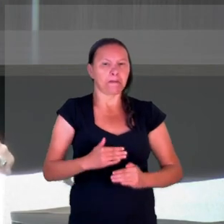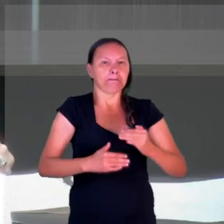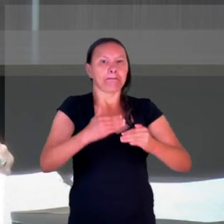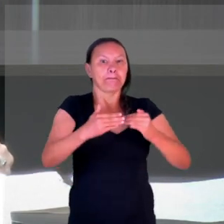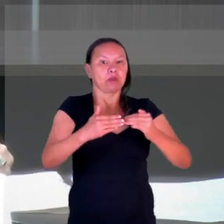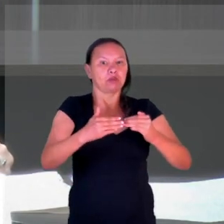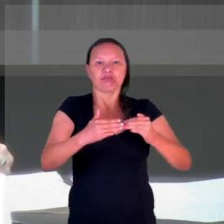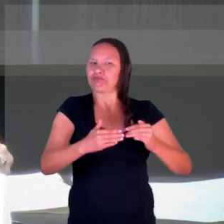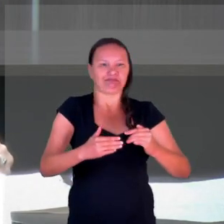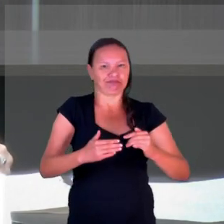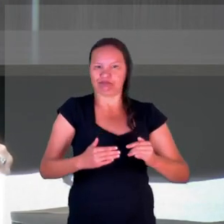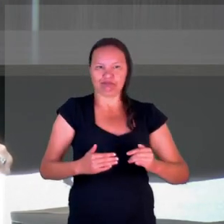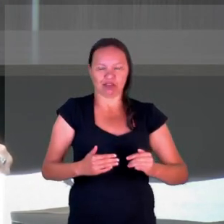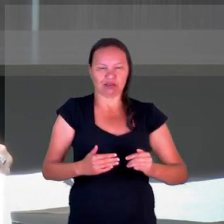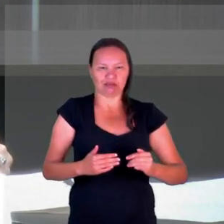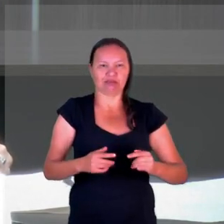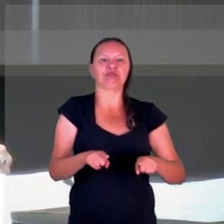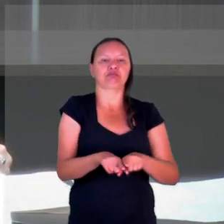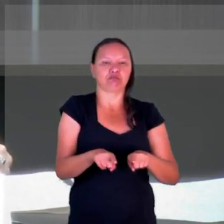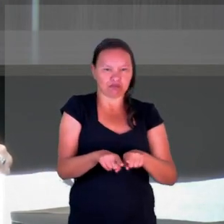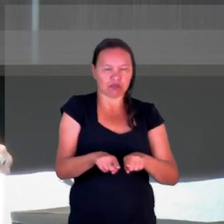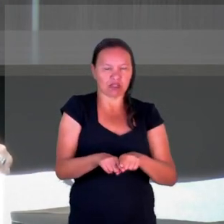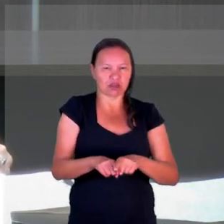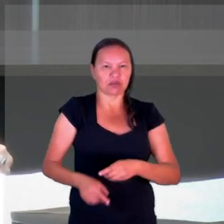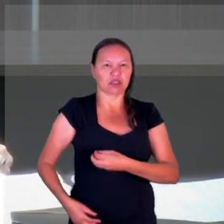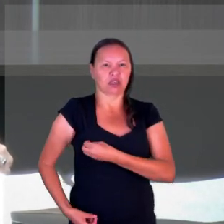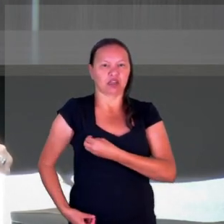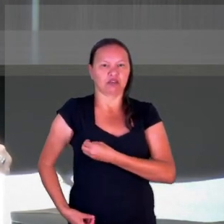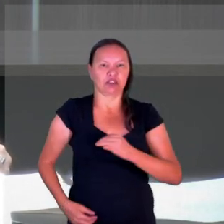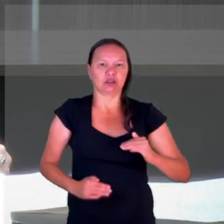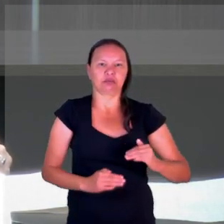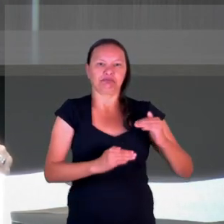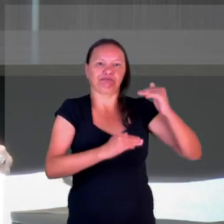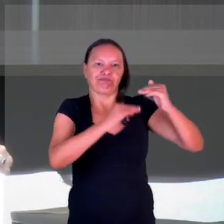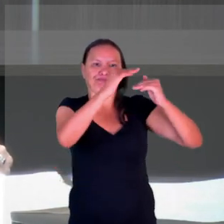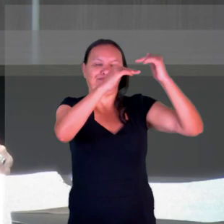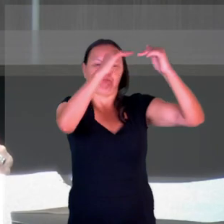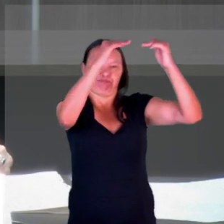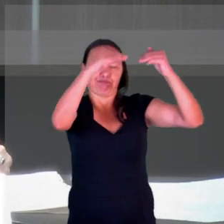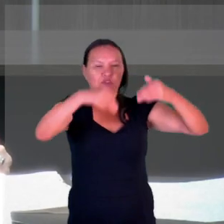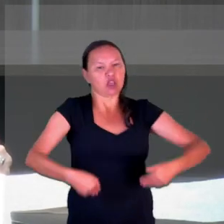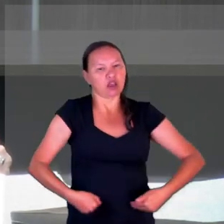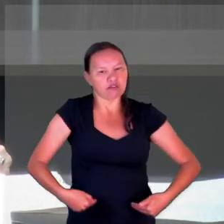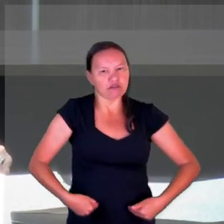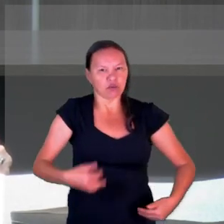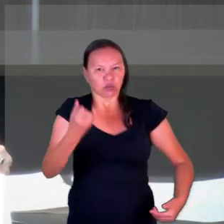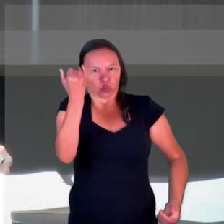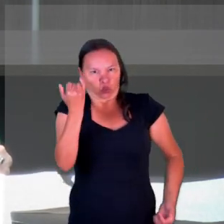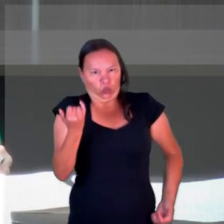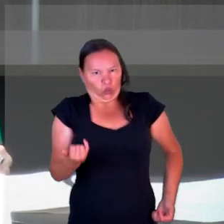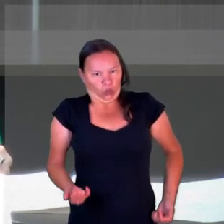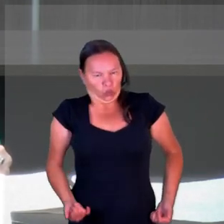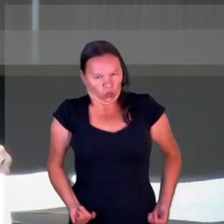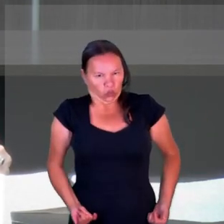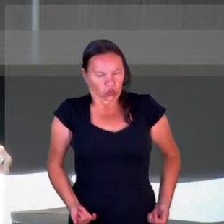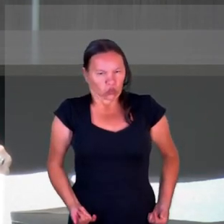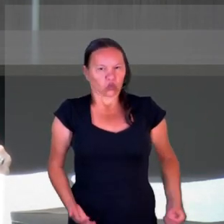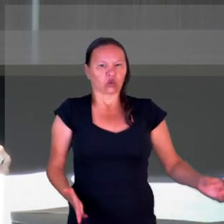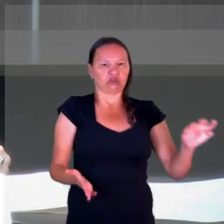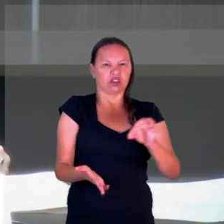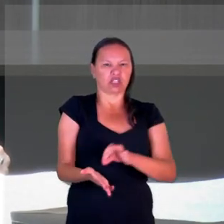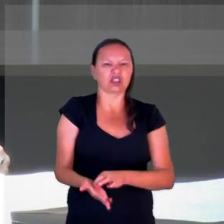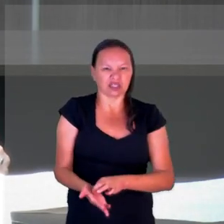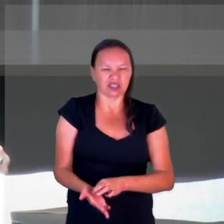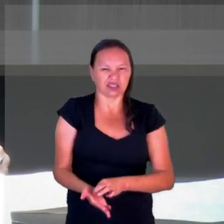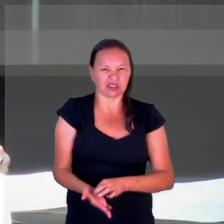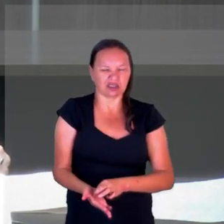cognitiva mas também na na vida adulta a fome e a desnutrição são uma verdadeira